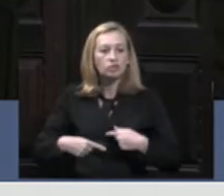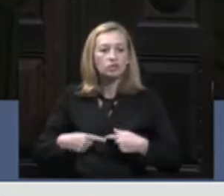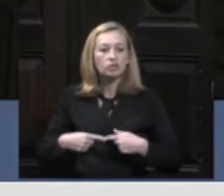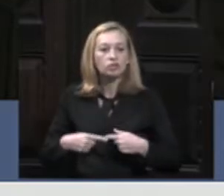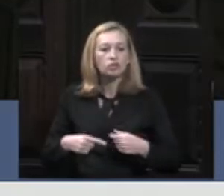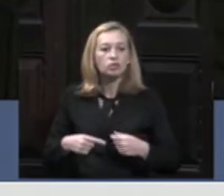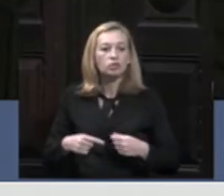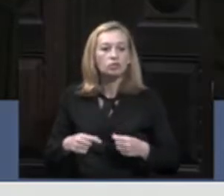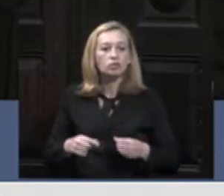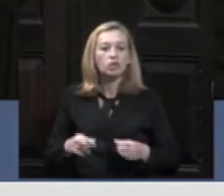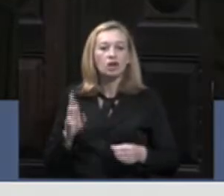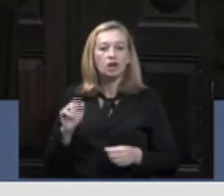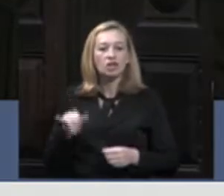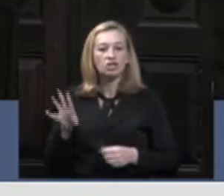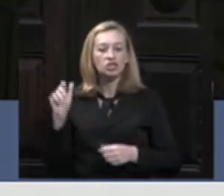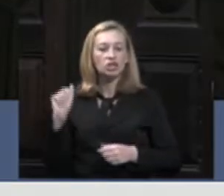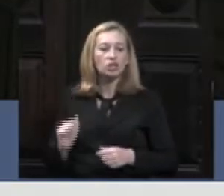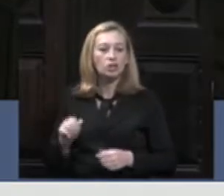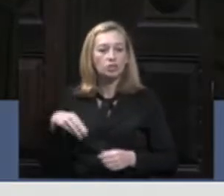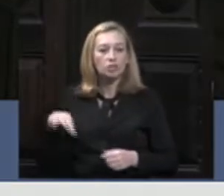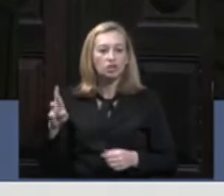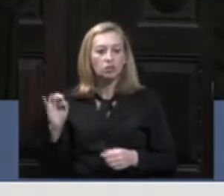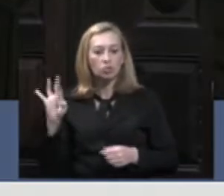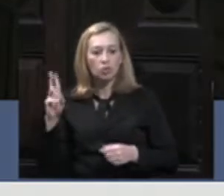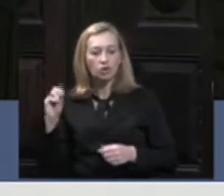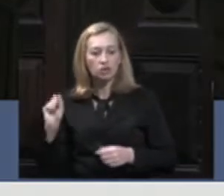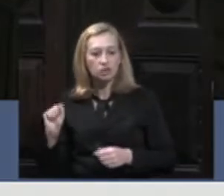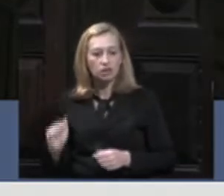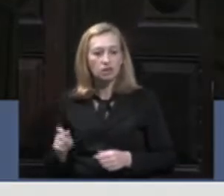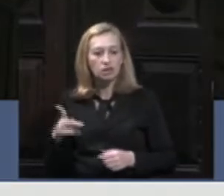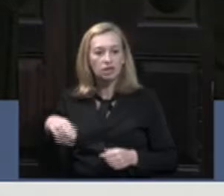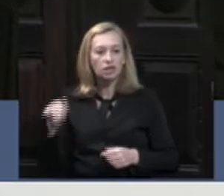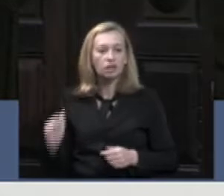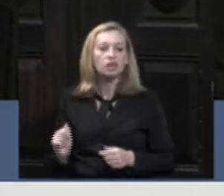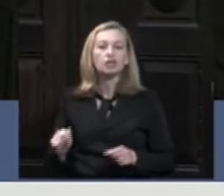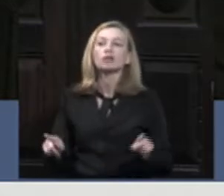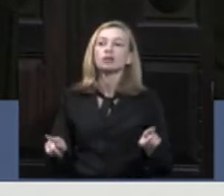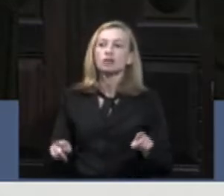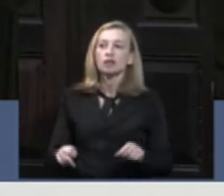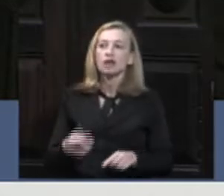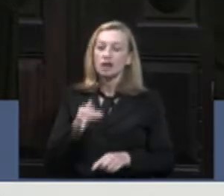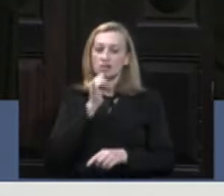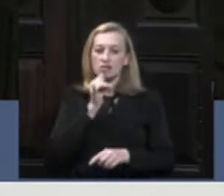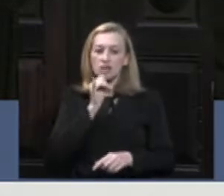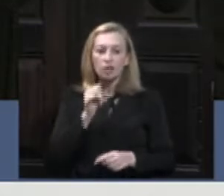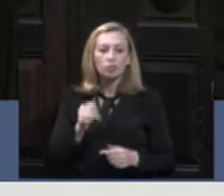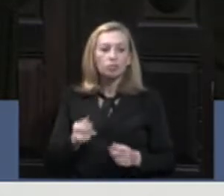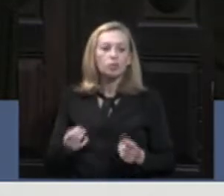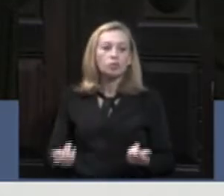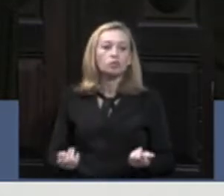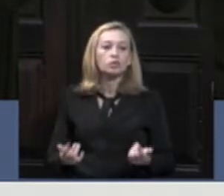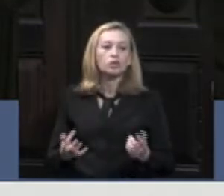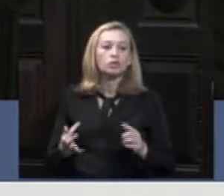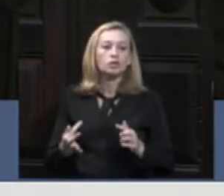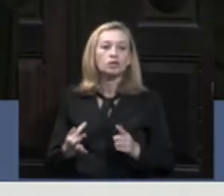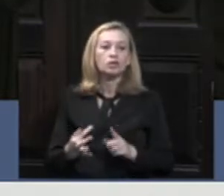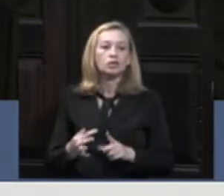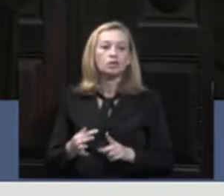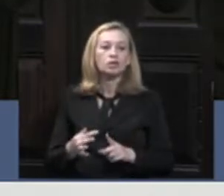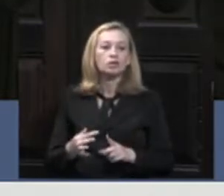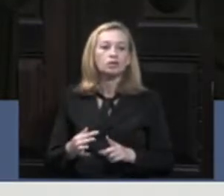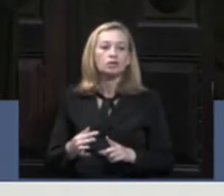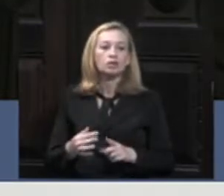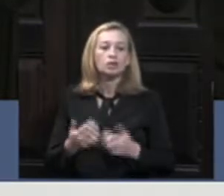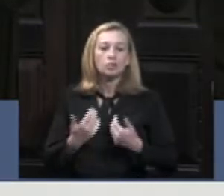região metropolitana. Por exemplo, o município de Petrópolis. Muitas pessoas saem de Petrópolis para trabalhar no